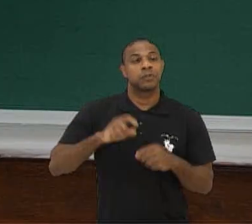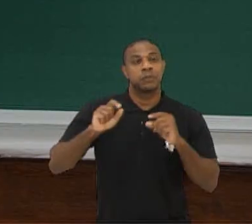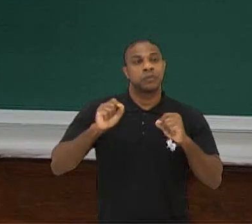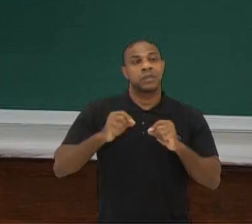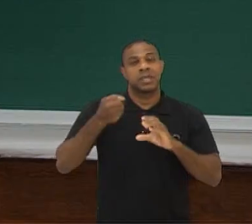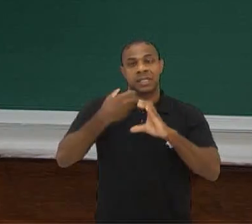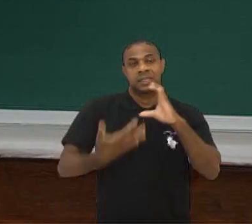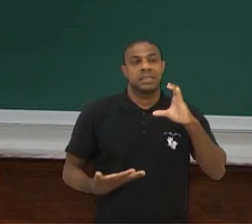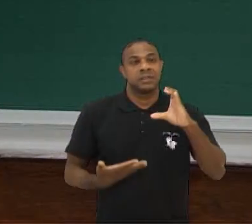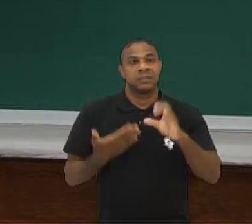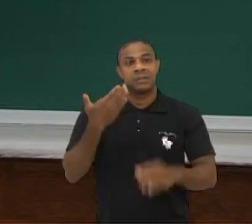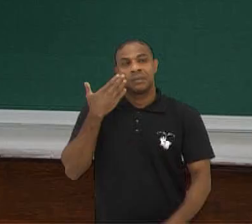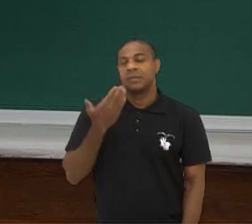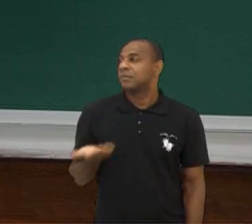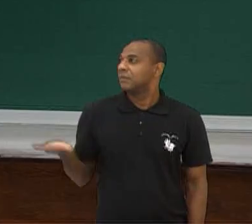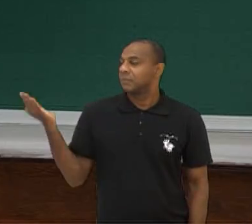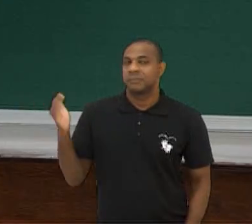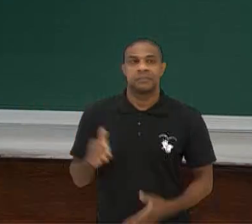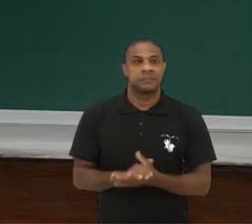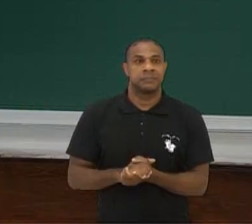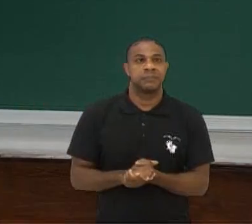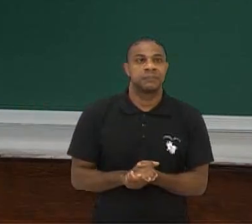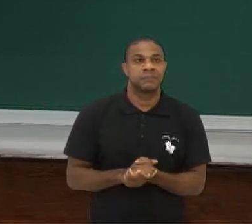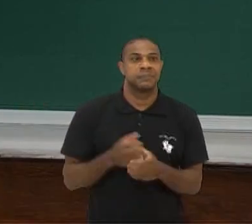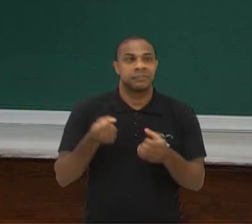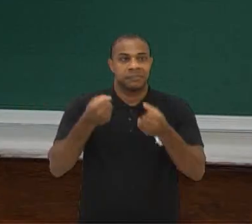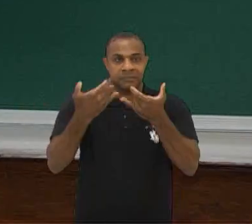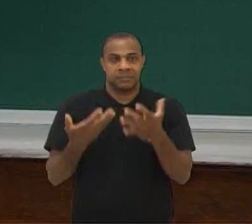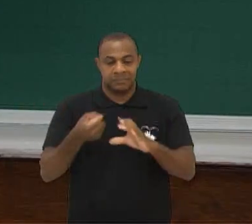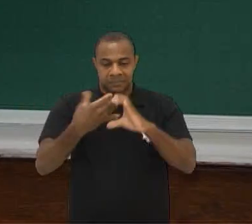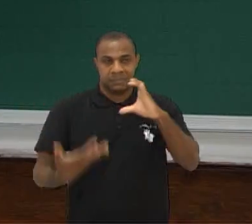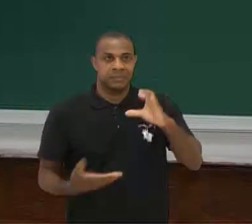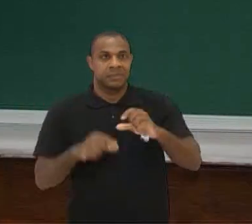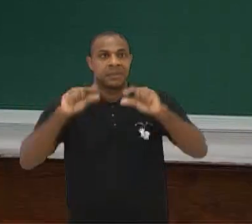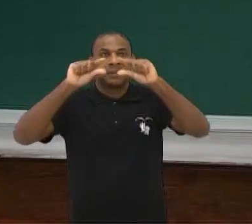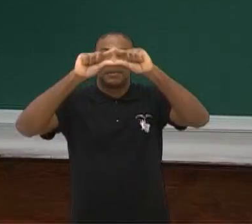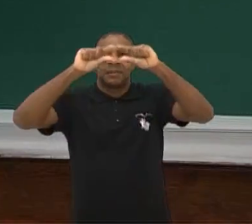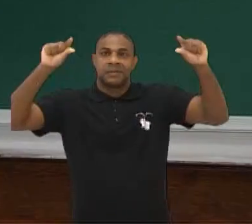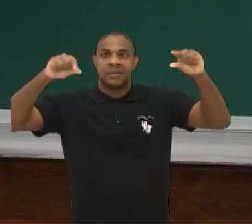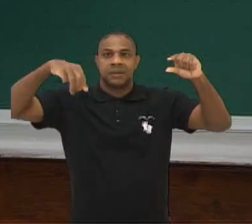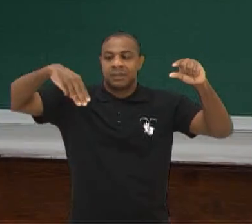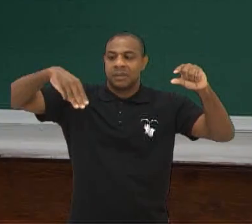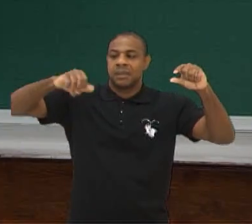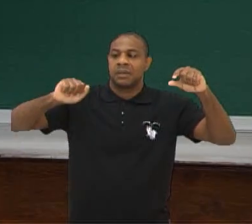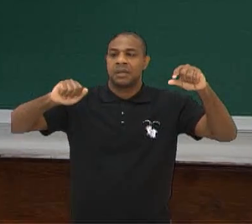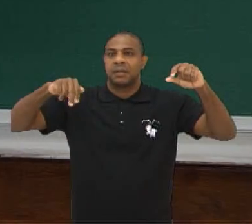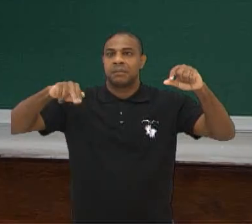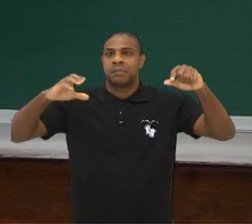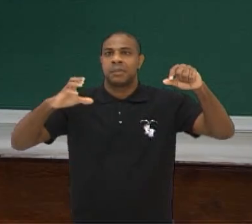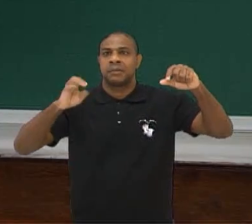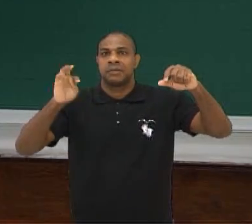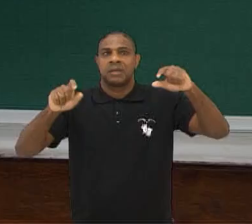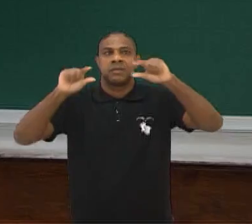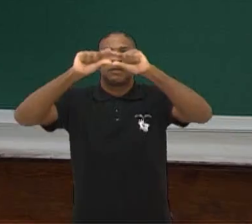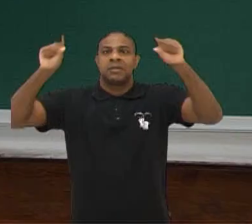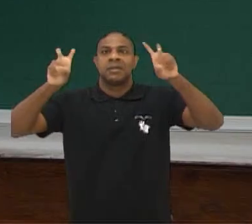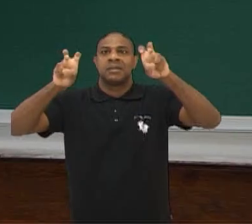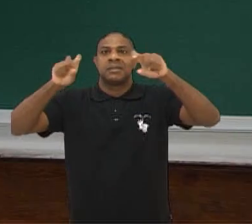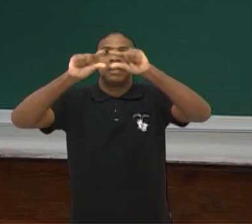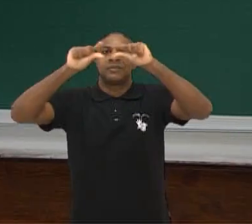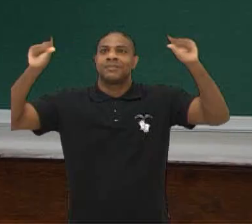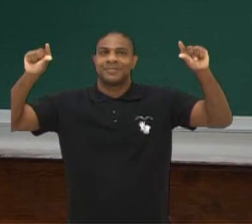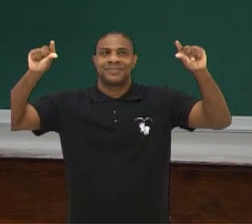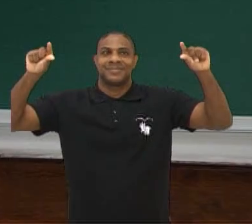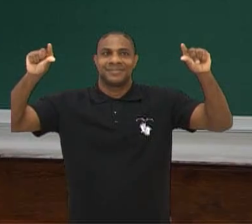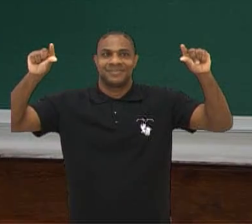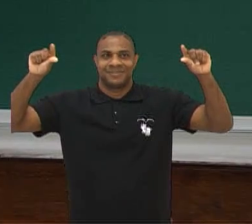as características, né? A gente tem aqui a manchete, como nós já observamos, né? Então, ela se apresenta aqui